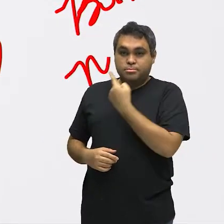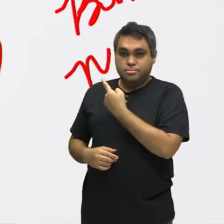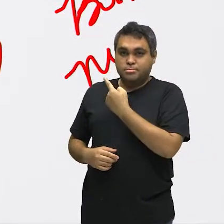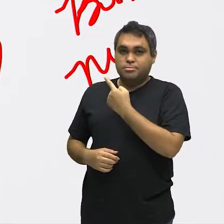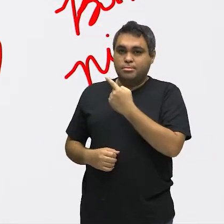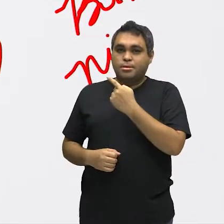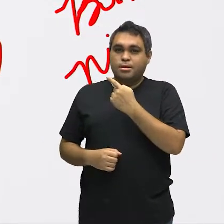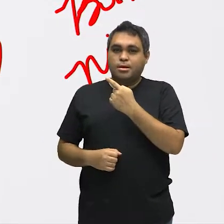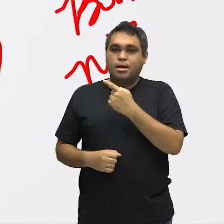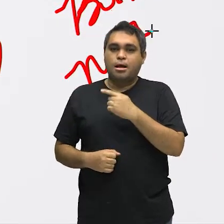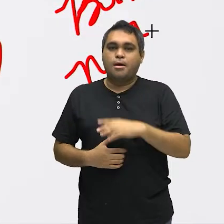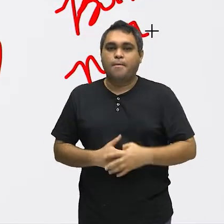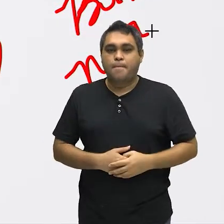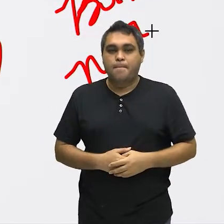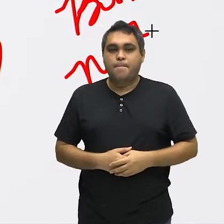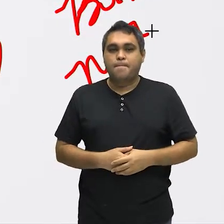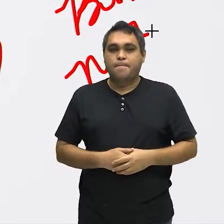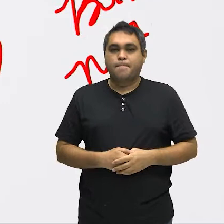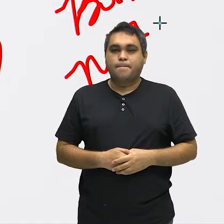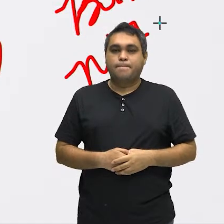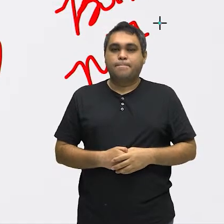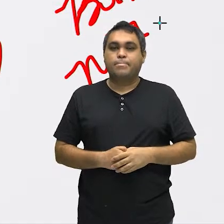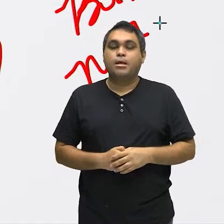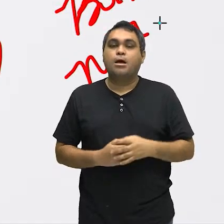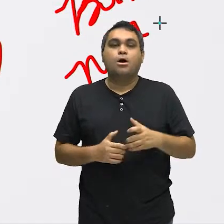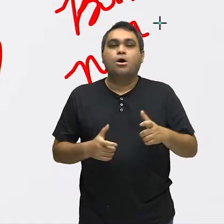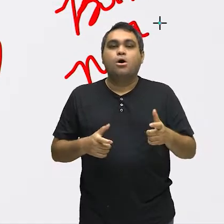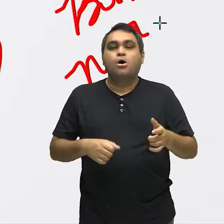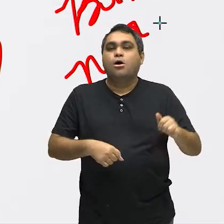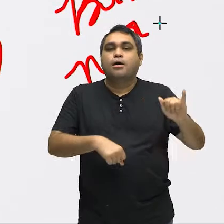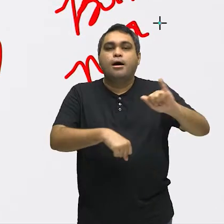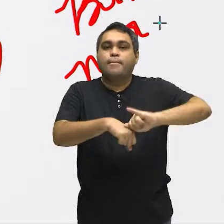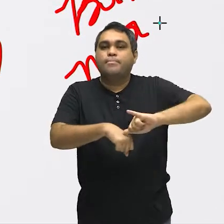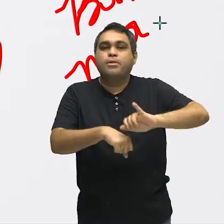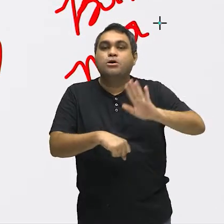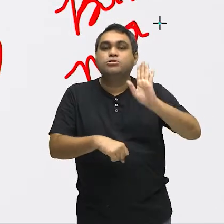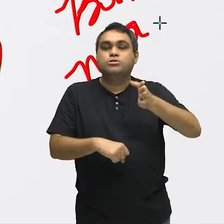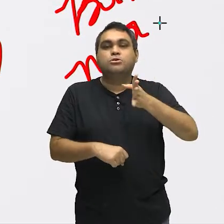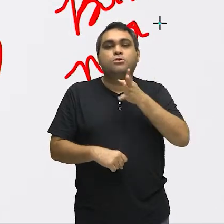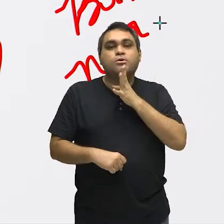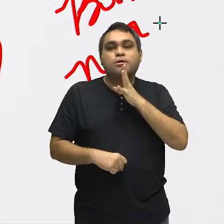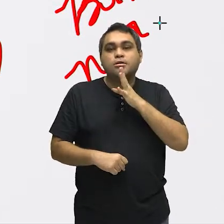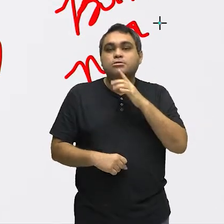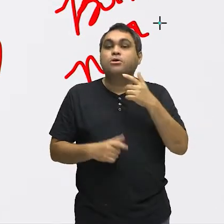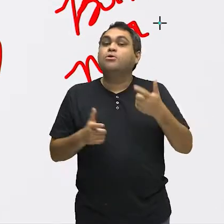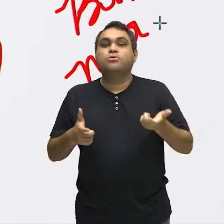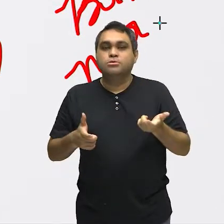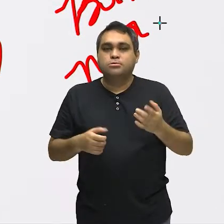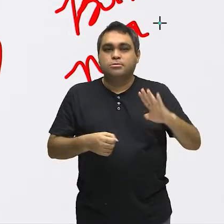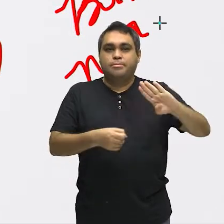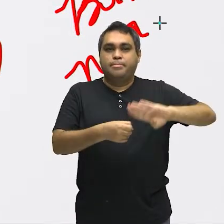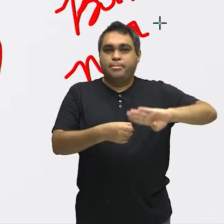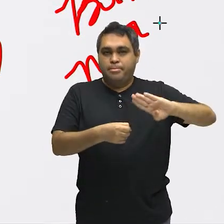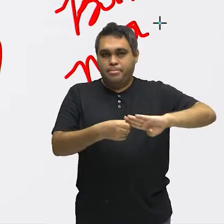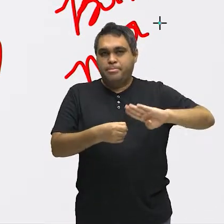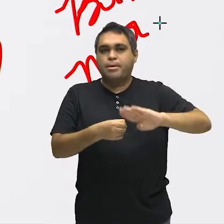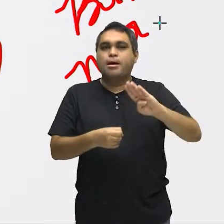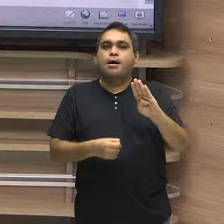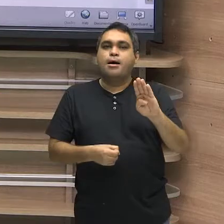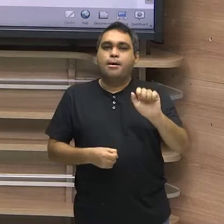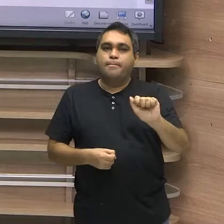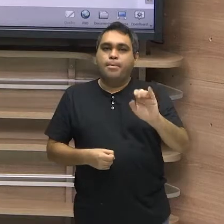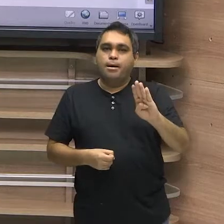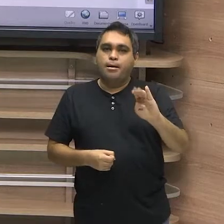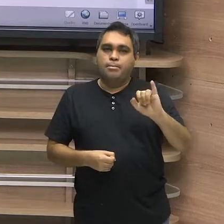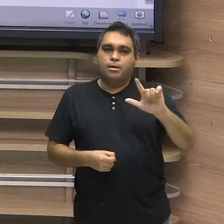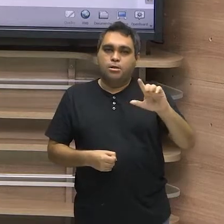que é um B, né? E eles vão se estabelecer aqui numa capital que a gente já conhece, que é a Babilônia.